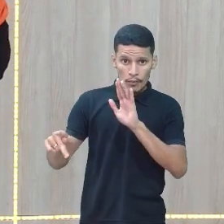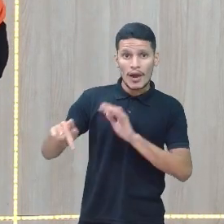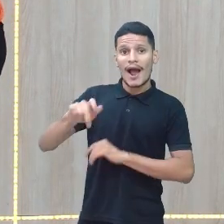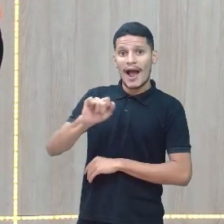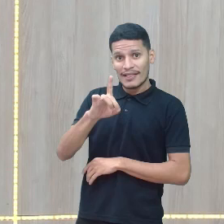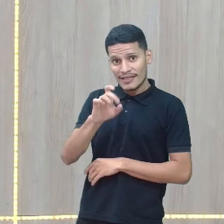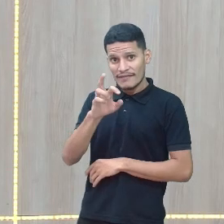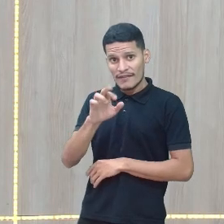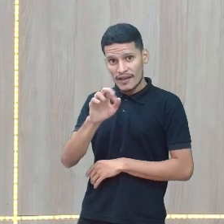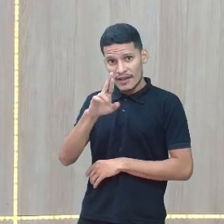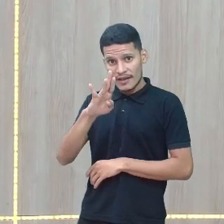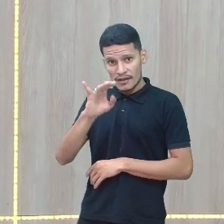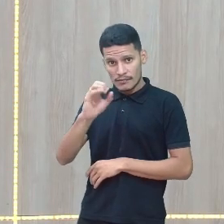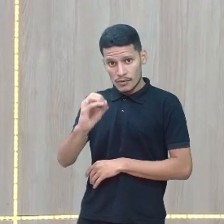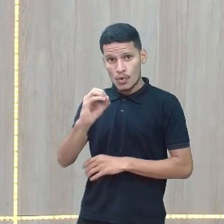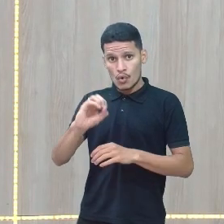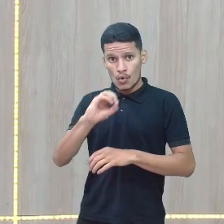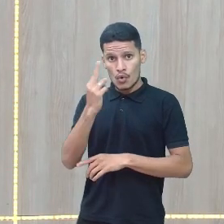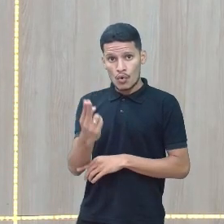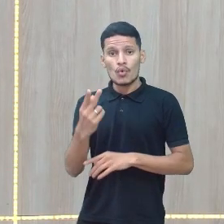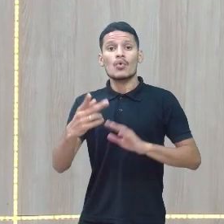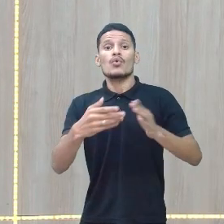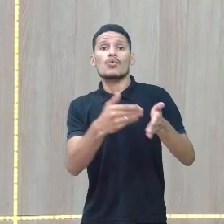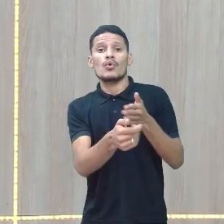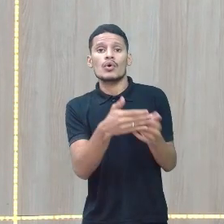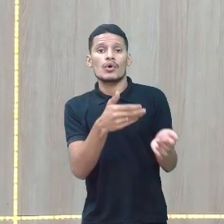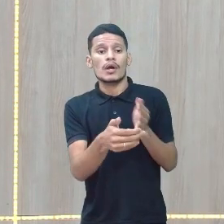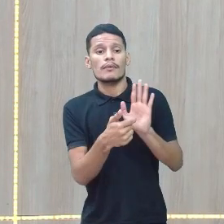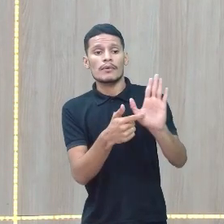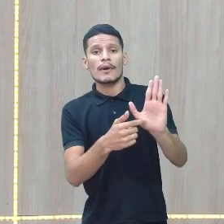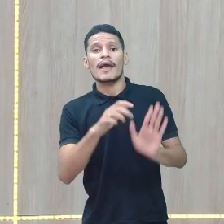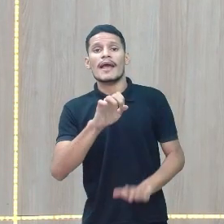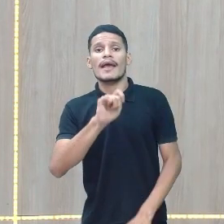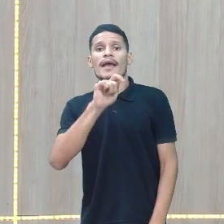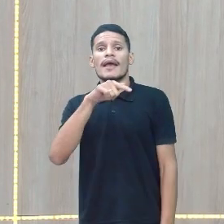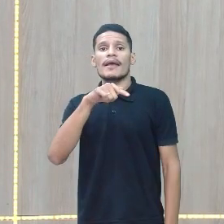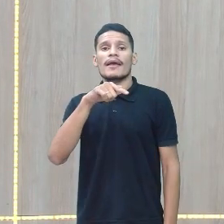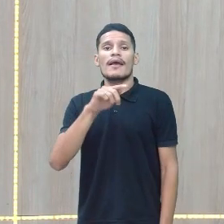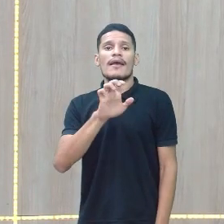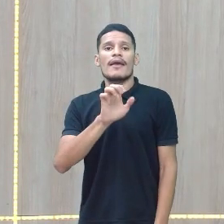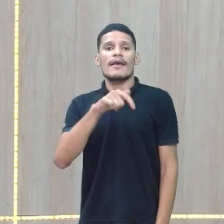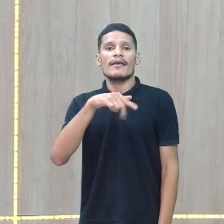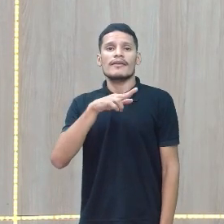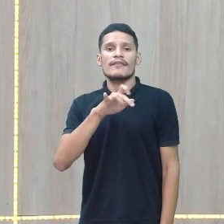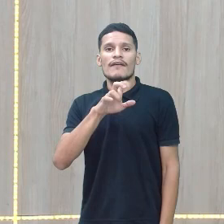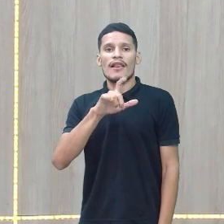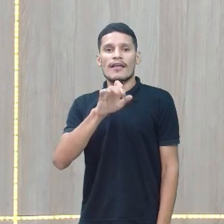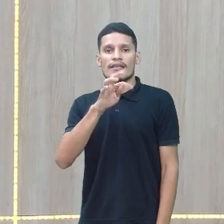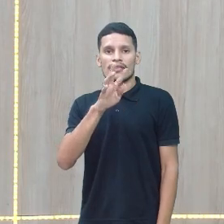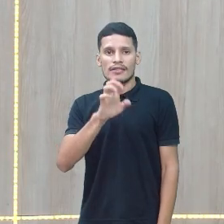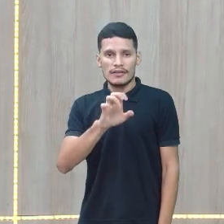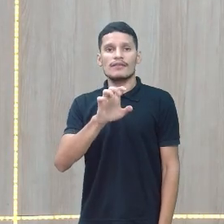ou qualquer expressão equivalente. Ao longo da aula, vocês irão conhecer.